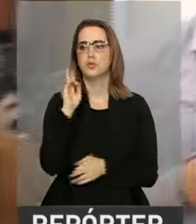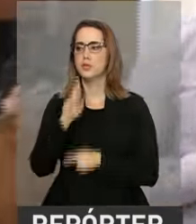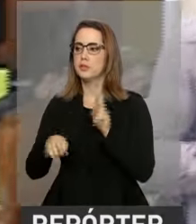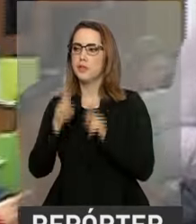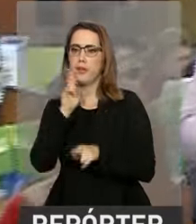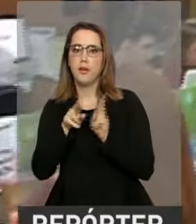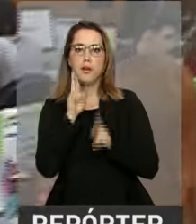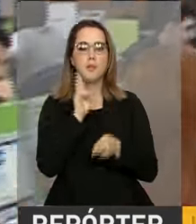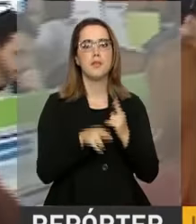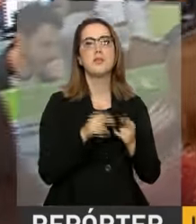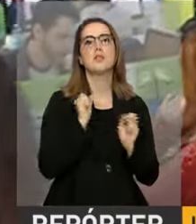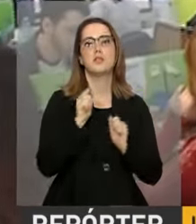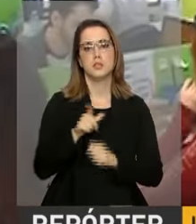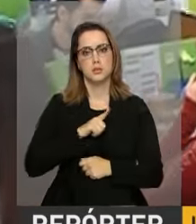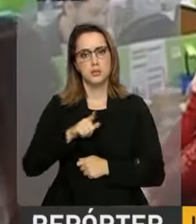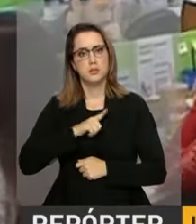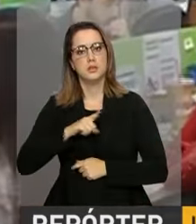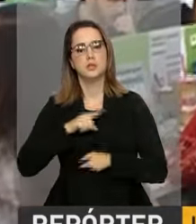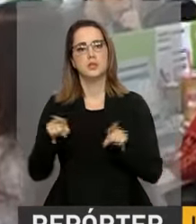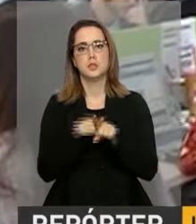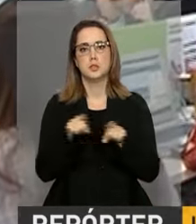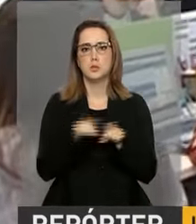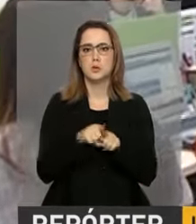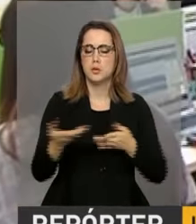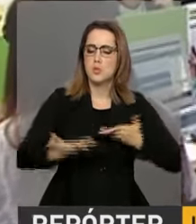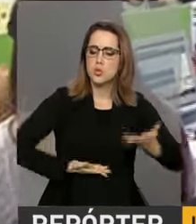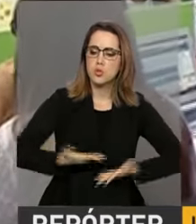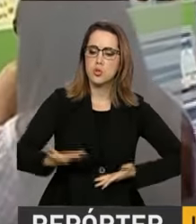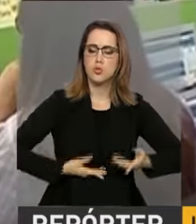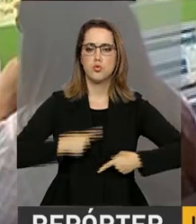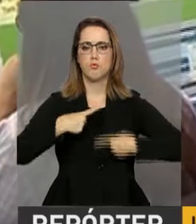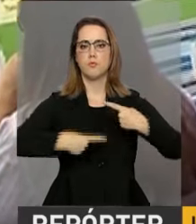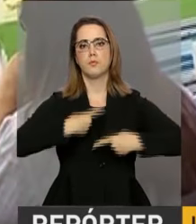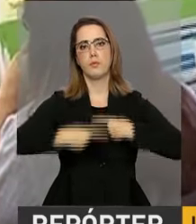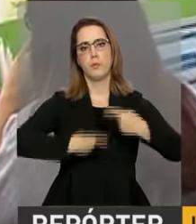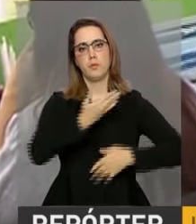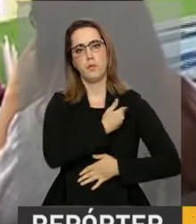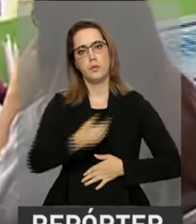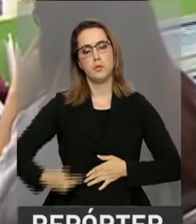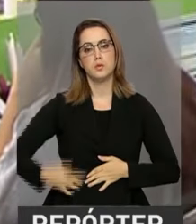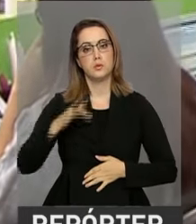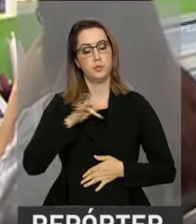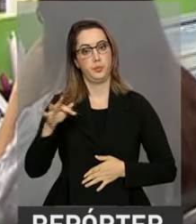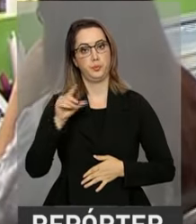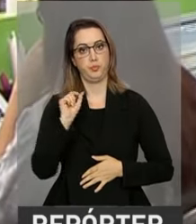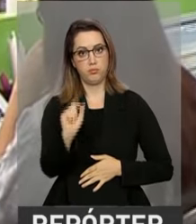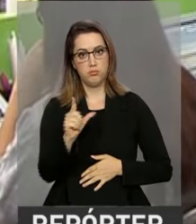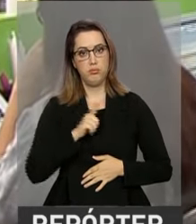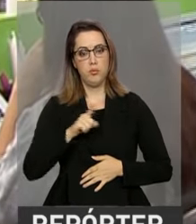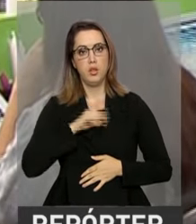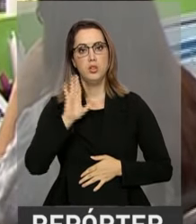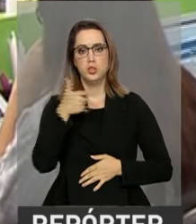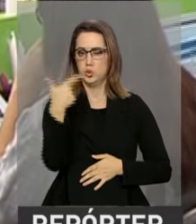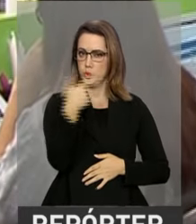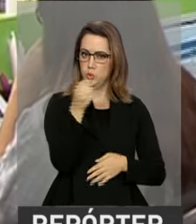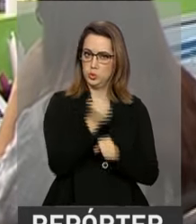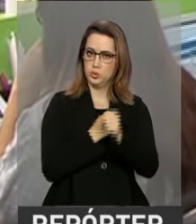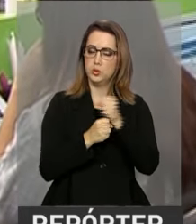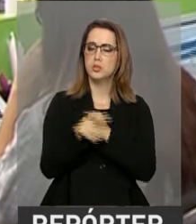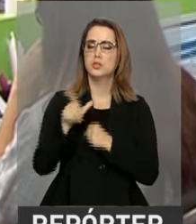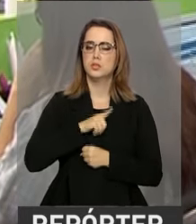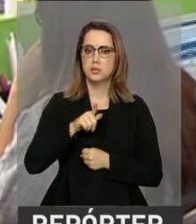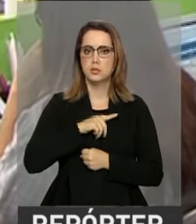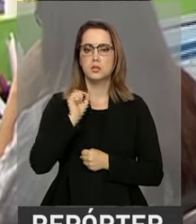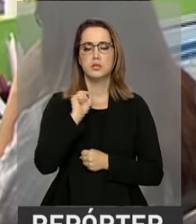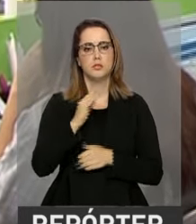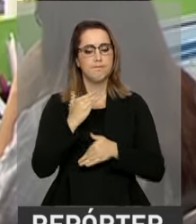queixas de políticas e serviços públicos federais faz dois anos que o site criou um canal exclusivo para esse tipo de atendimento